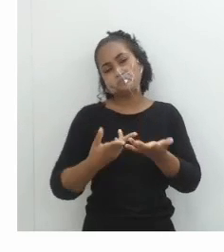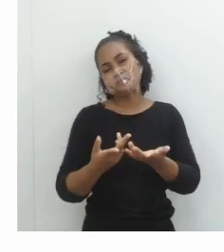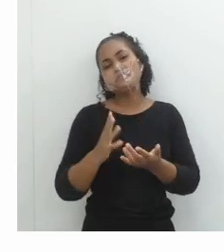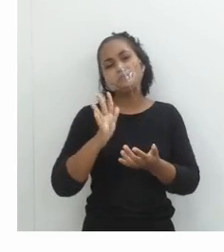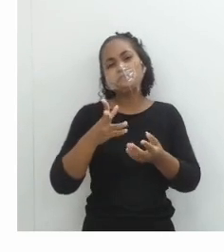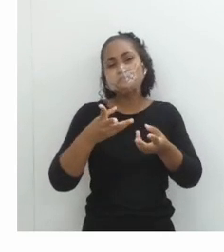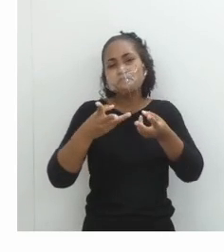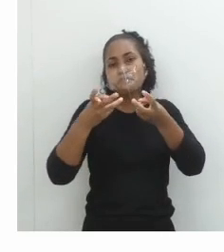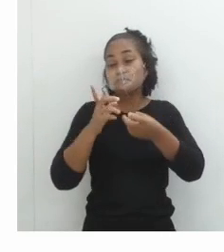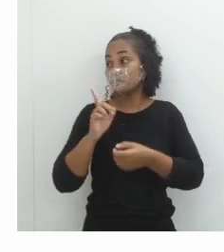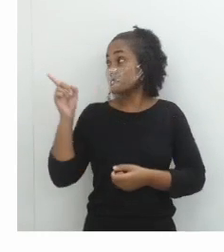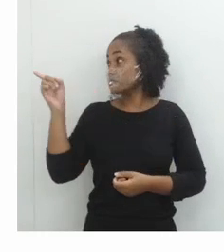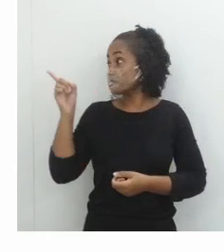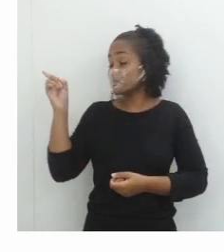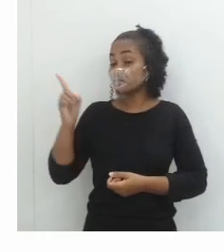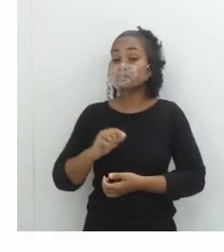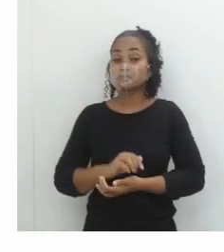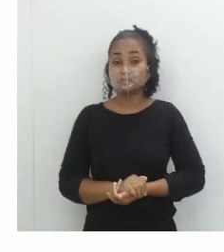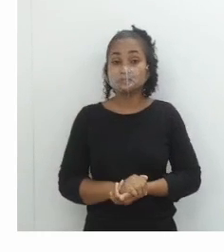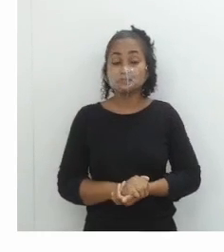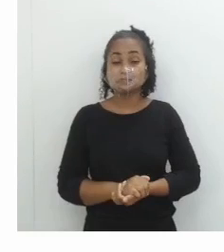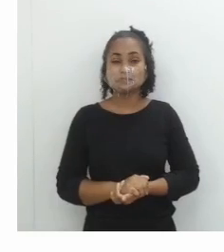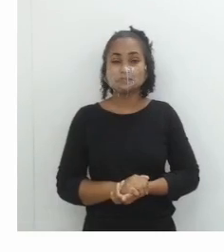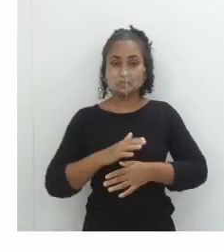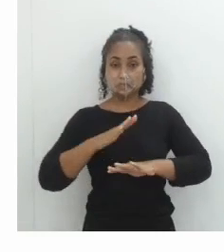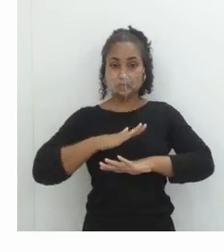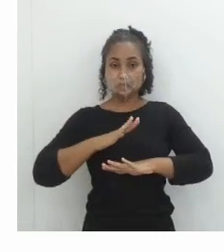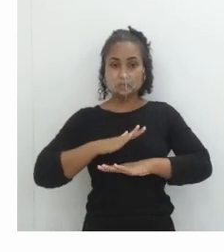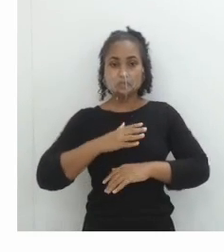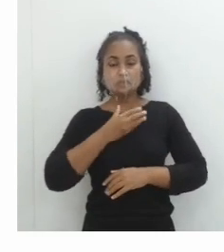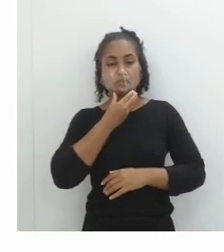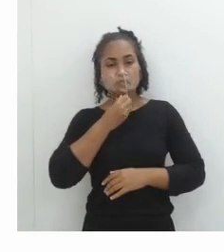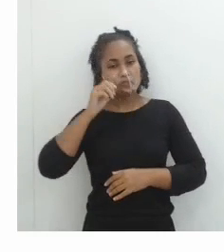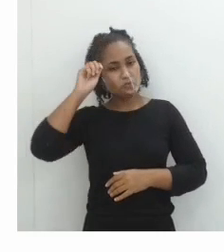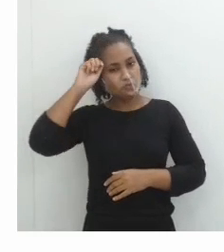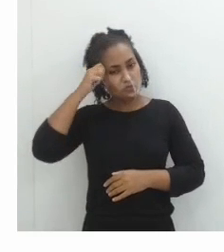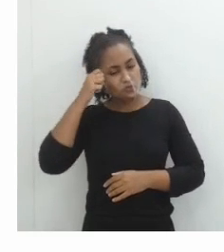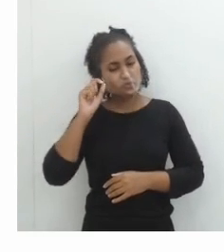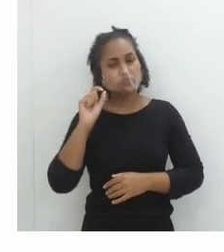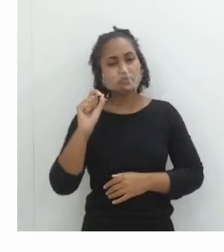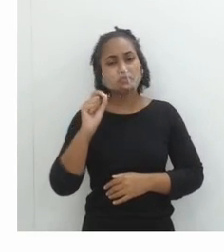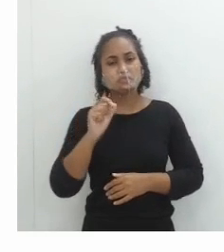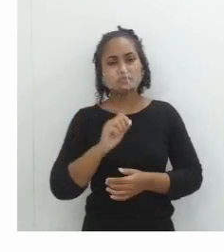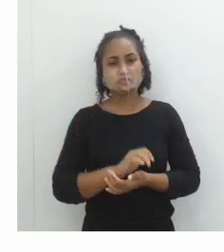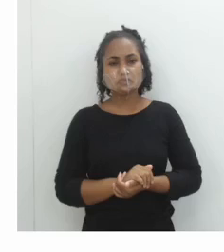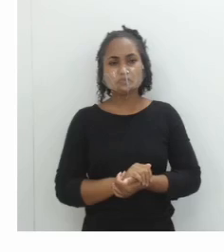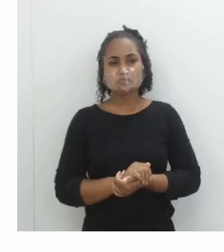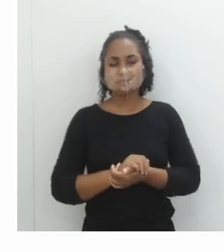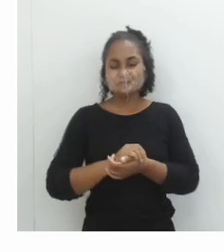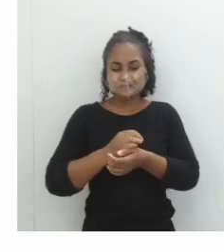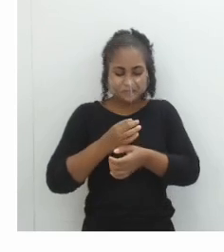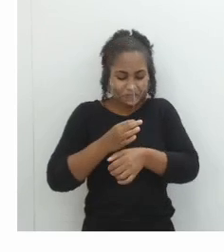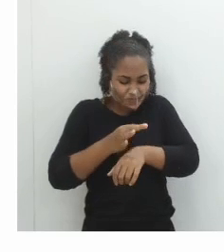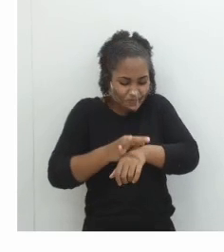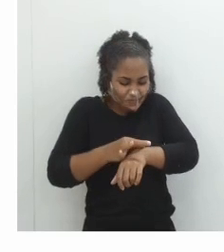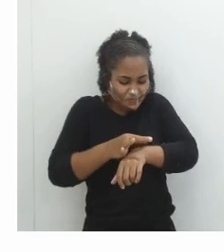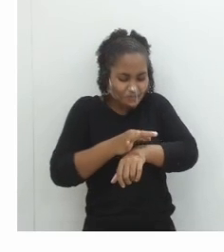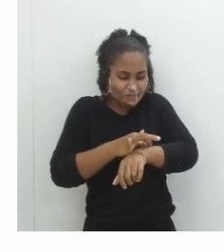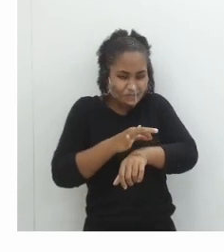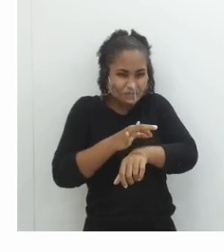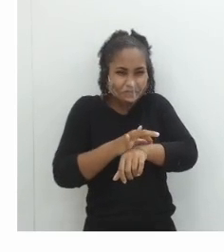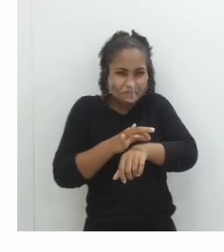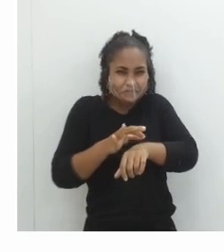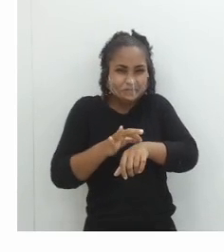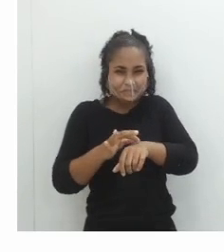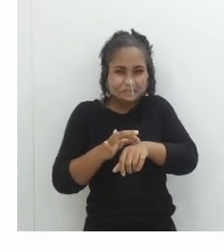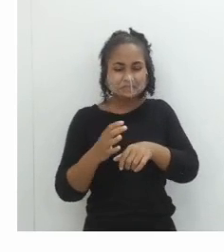gente vê na tela aqui agora, que é o corpo de um homem preto com cicatrizes no corpo em formas de